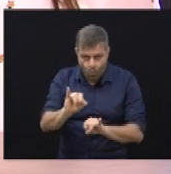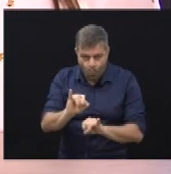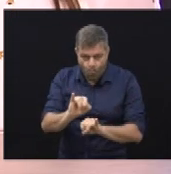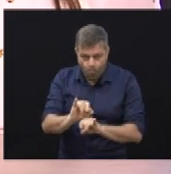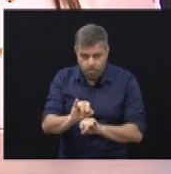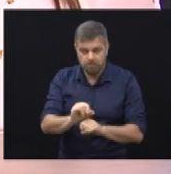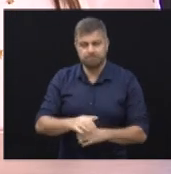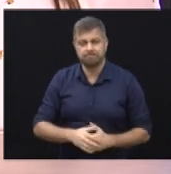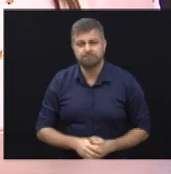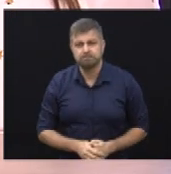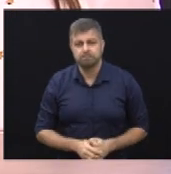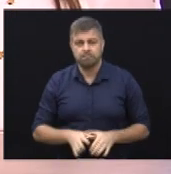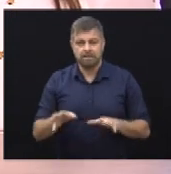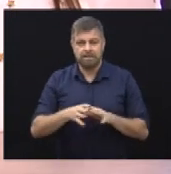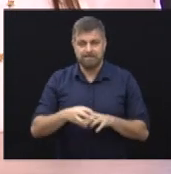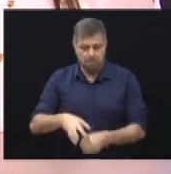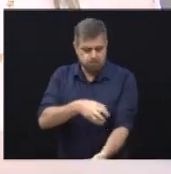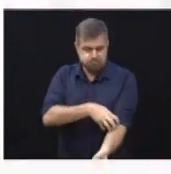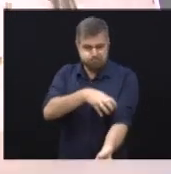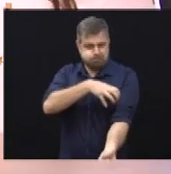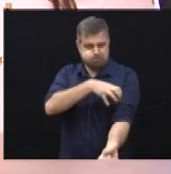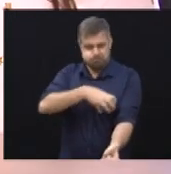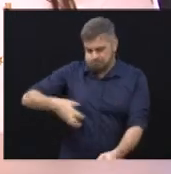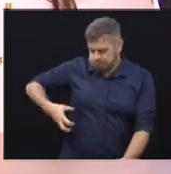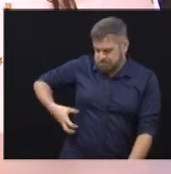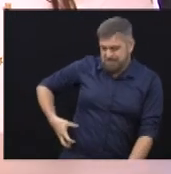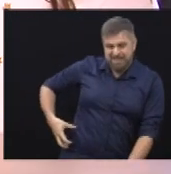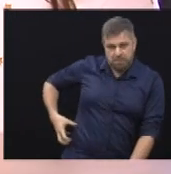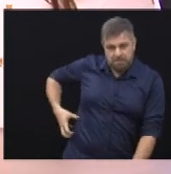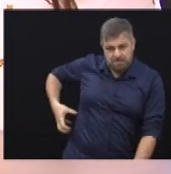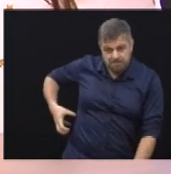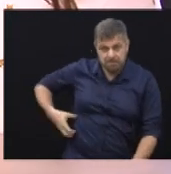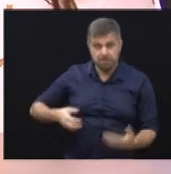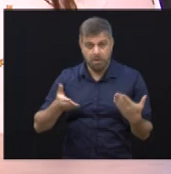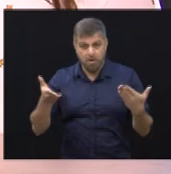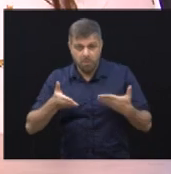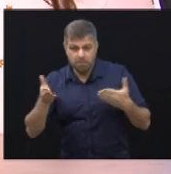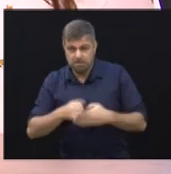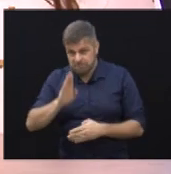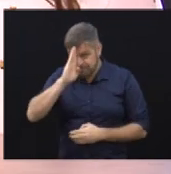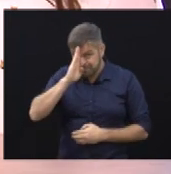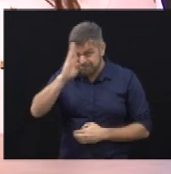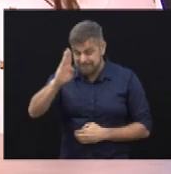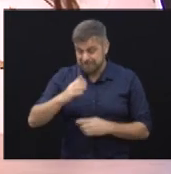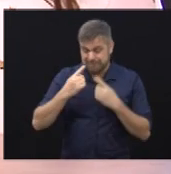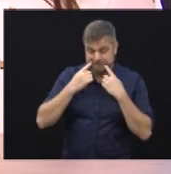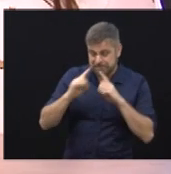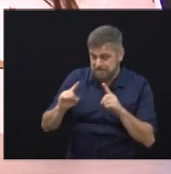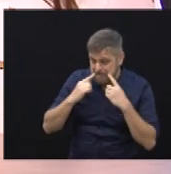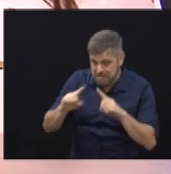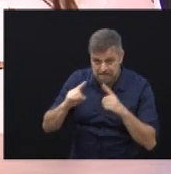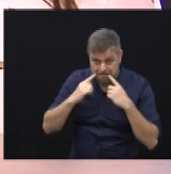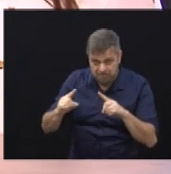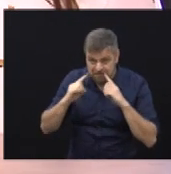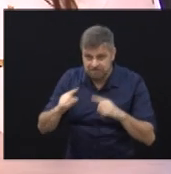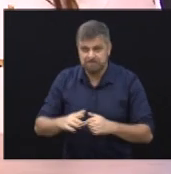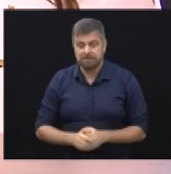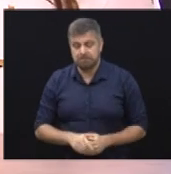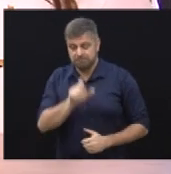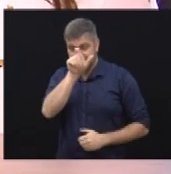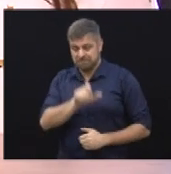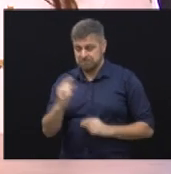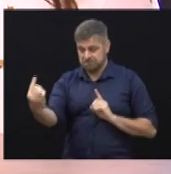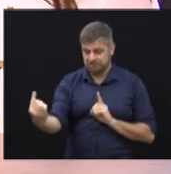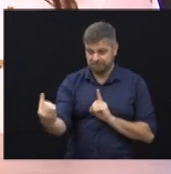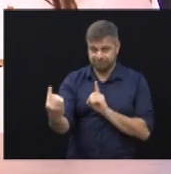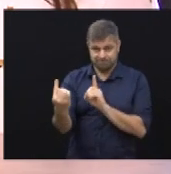localizada e celulite. Então, hoje acabam sendo as principais queixas do